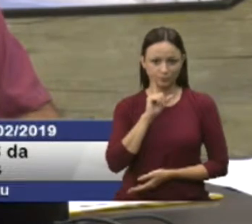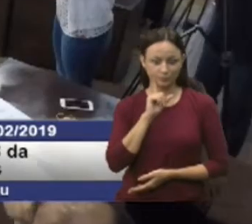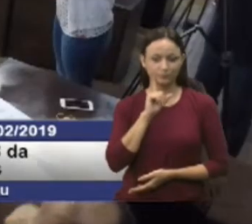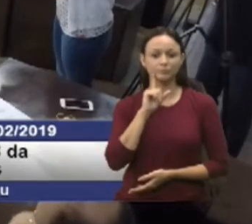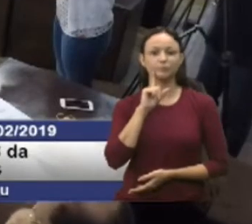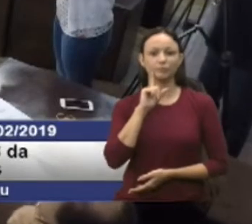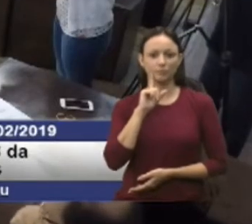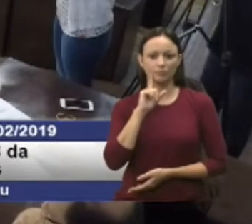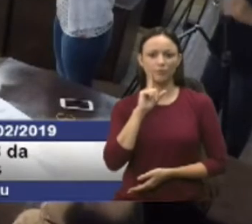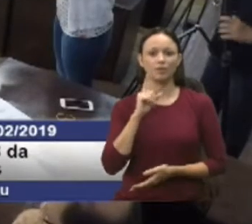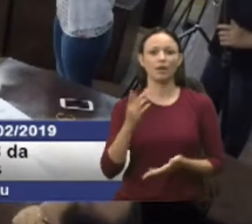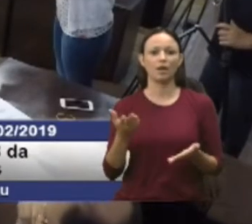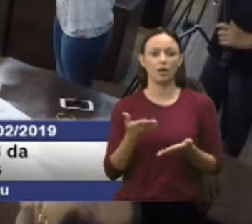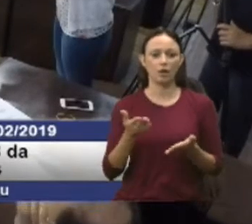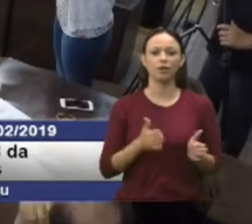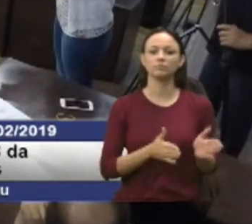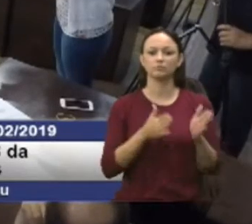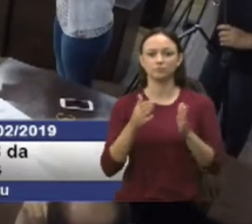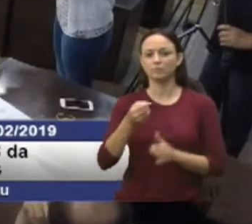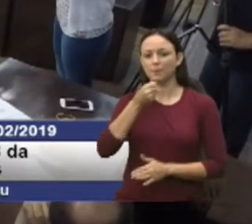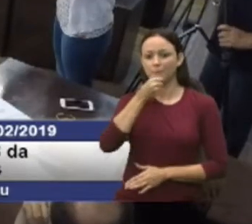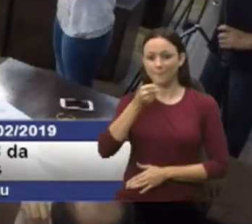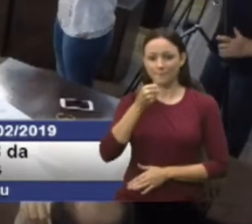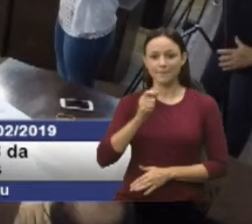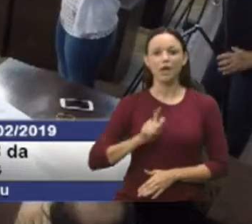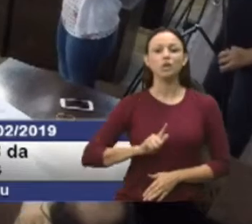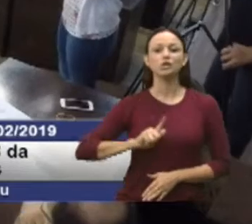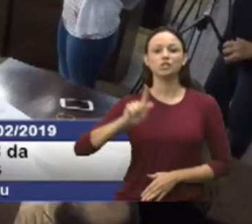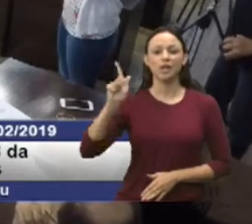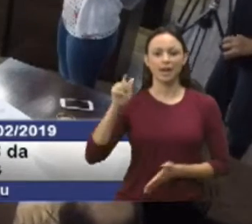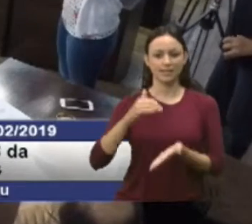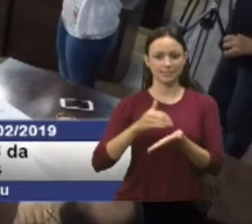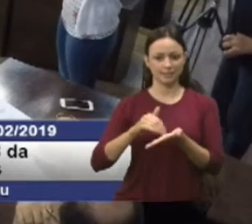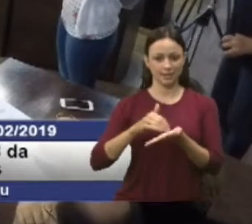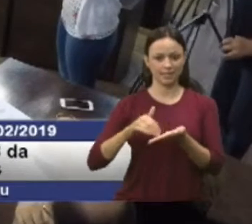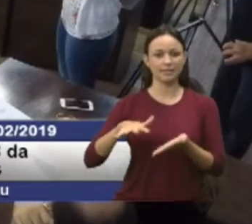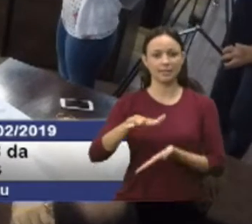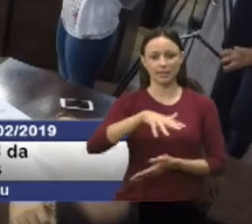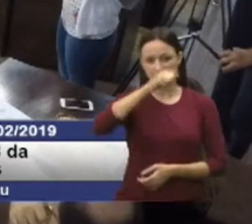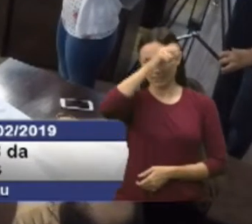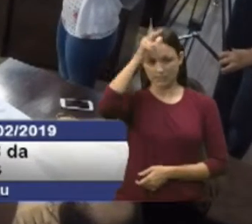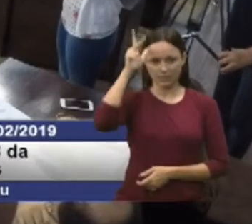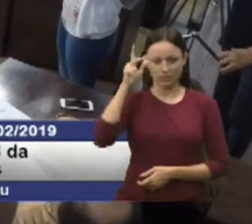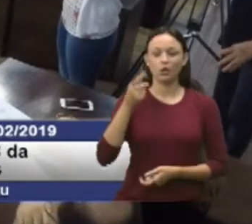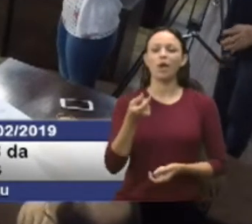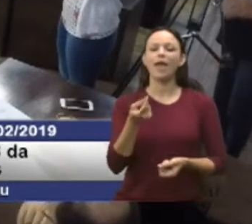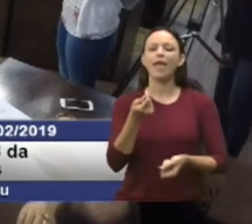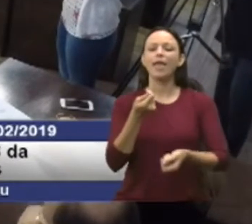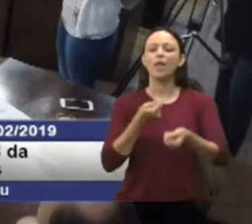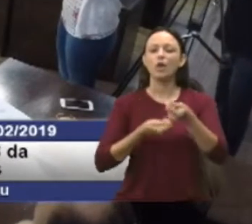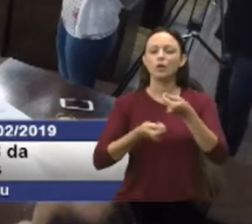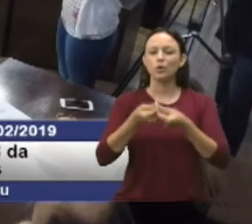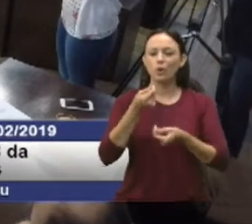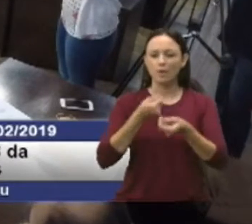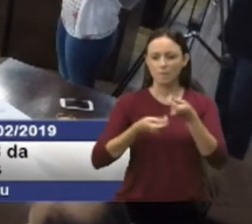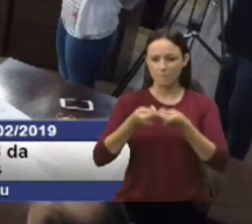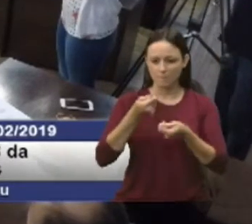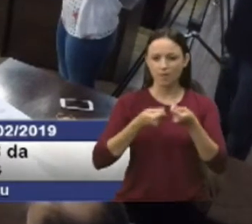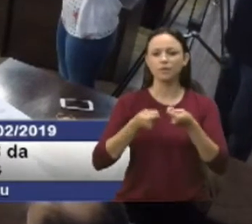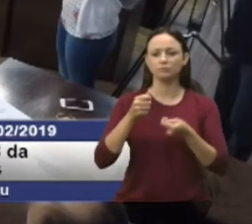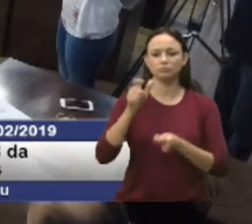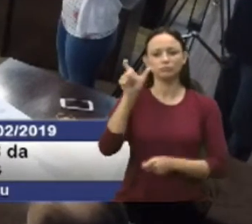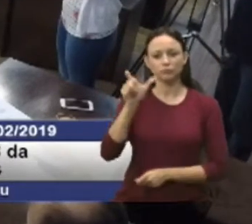seguida, passo a palavra ao gerente da Secretaria Municipal de Economia e Finanças, o